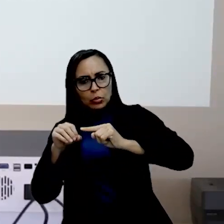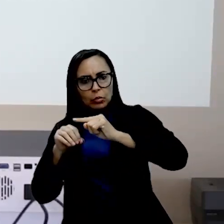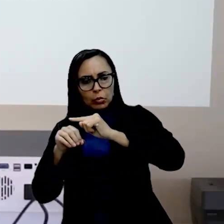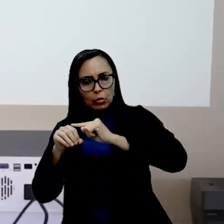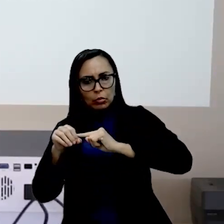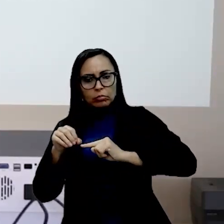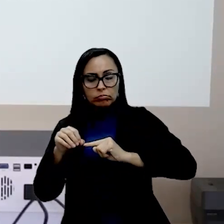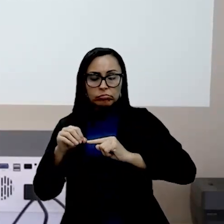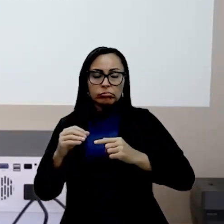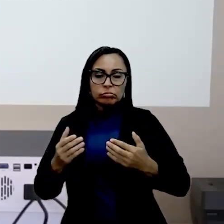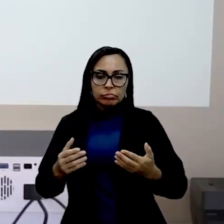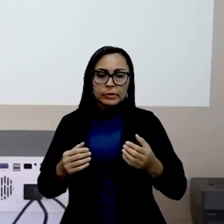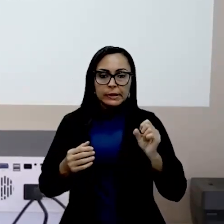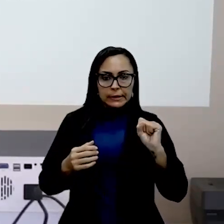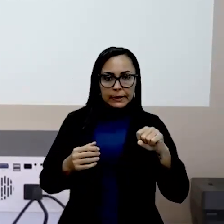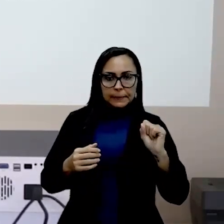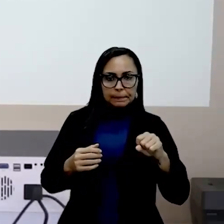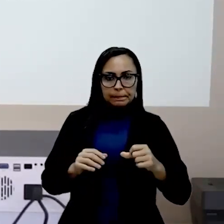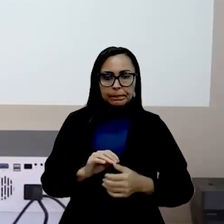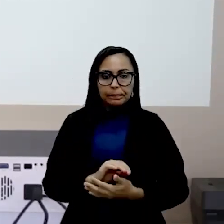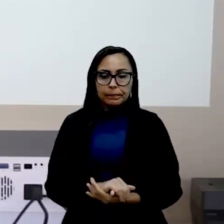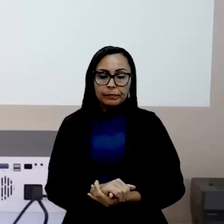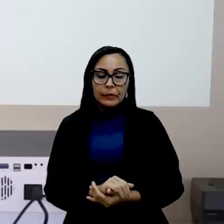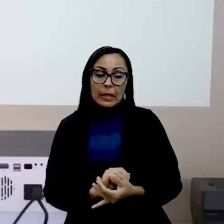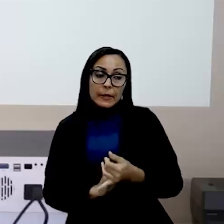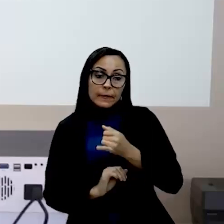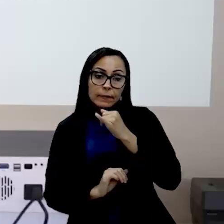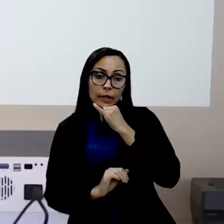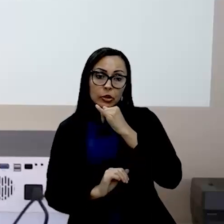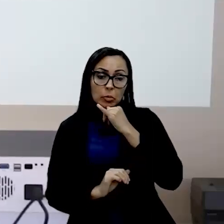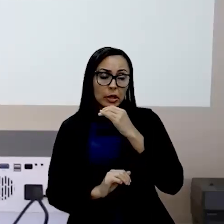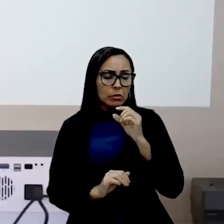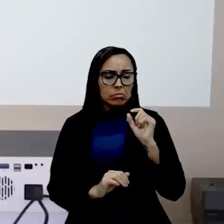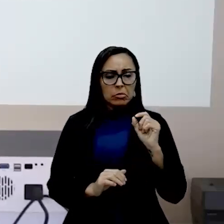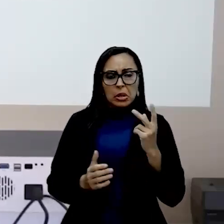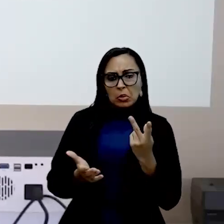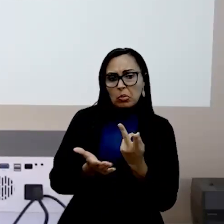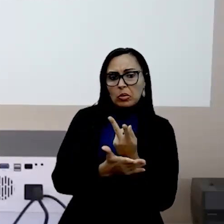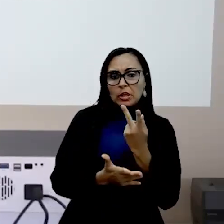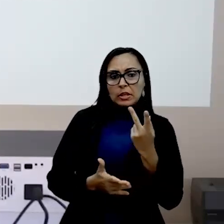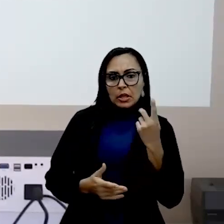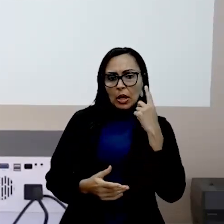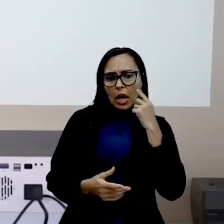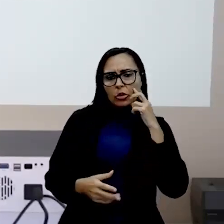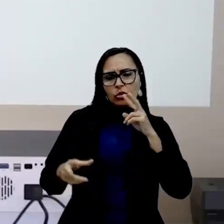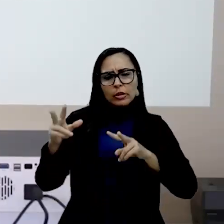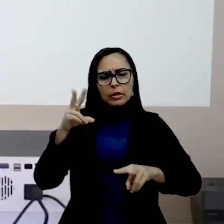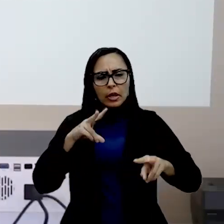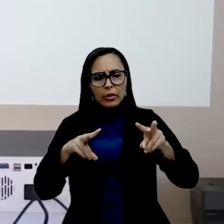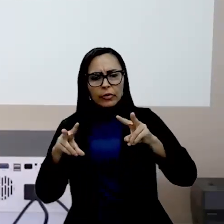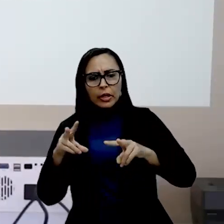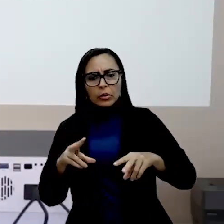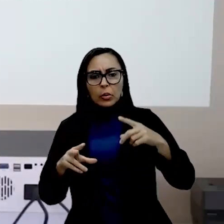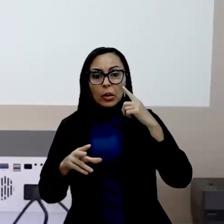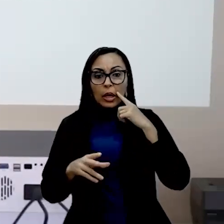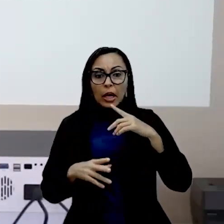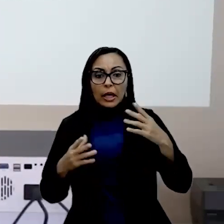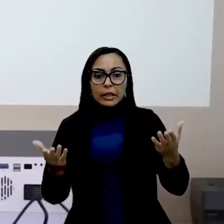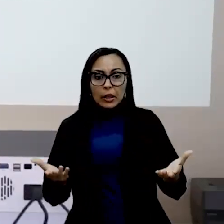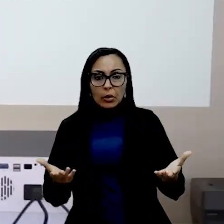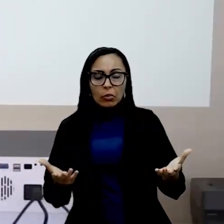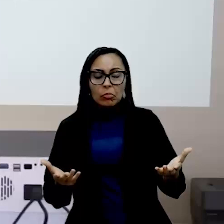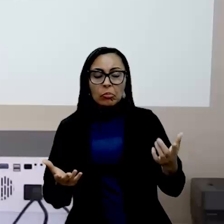diante. Infelizmente, eu não sei o que está acontecendo no mundo, a gente está vendo, não sei se é alimentação,